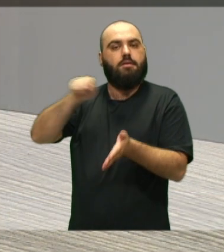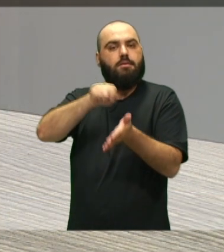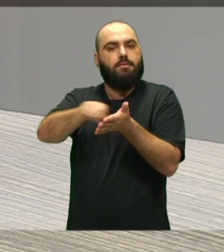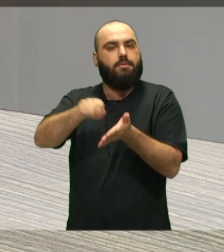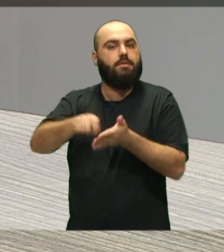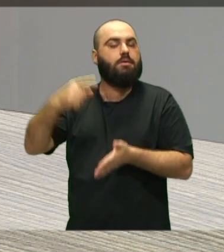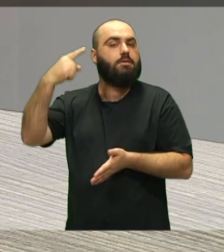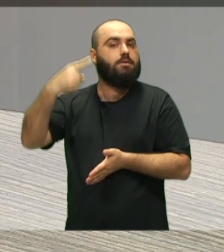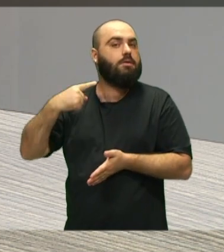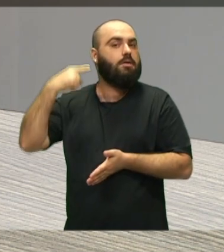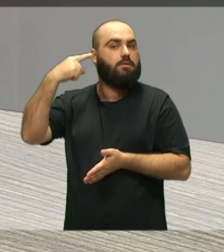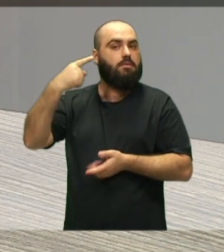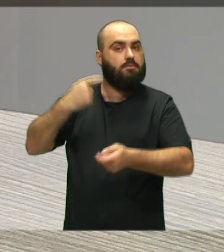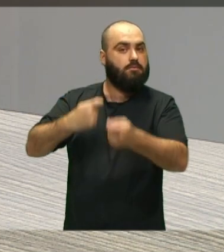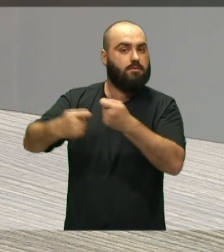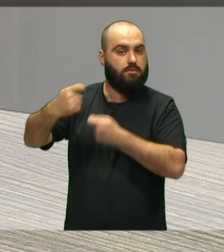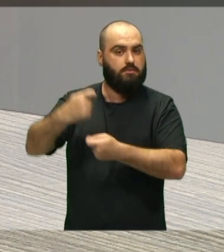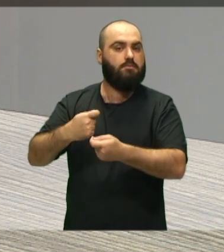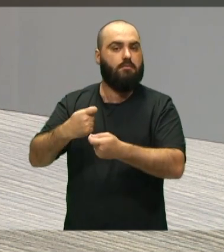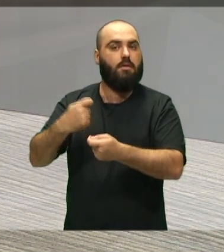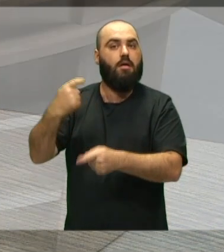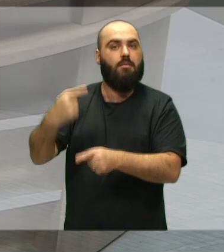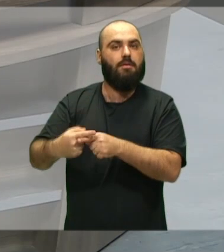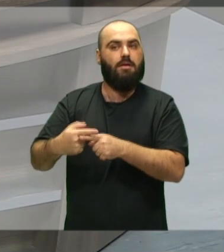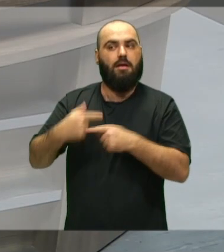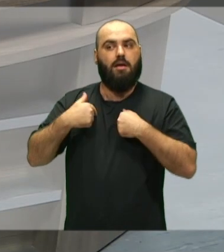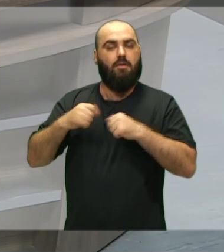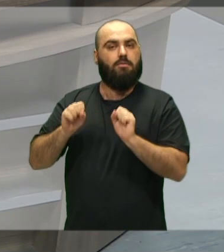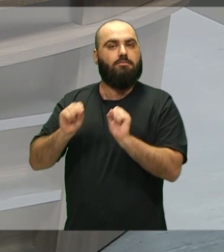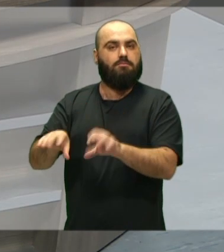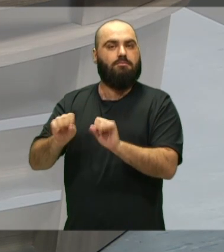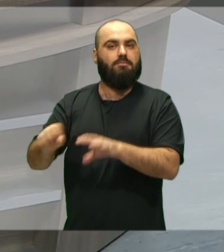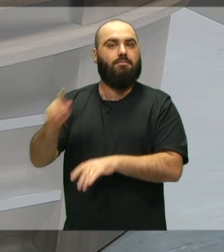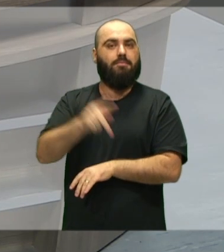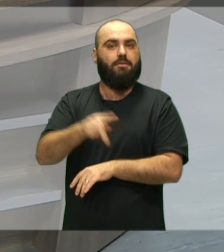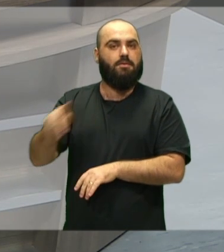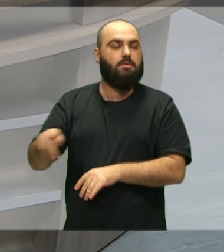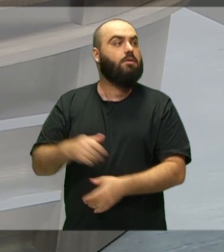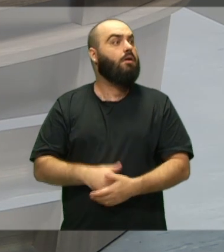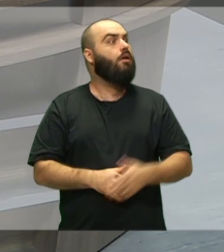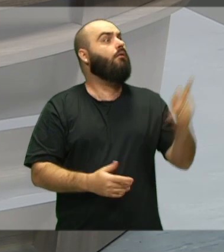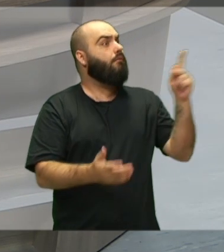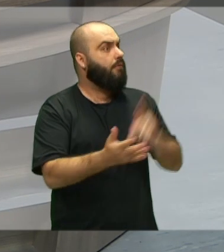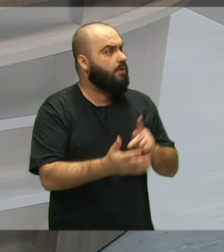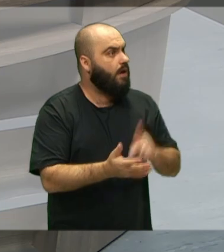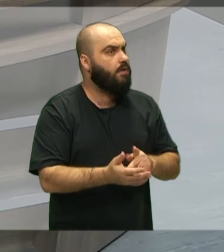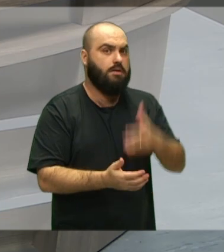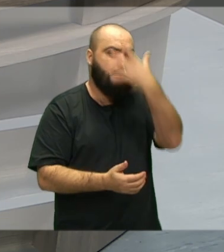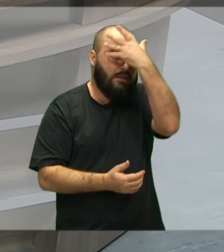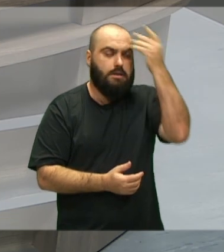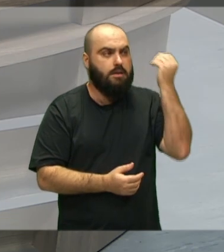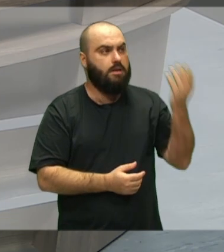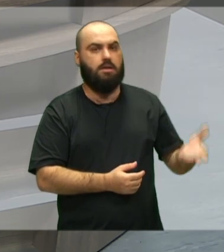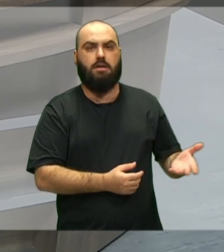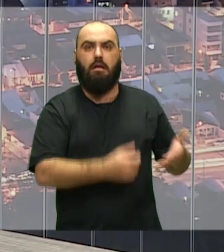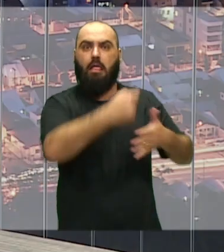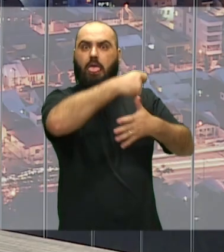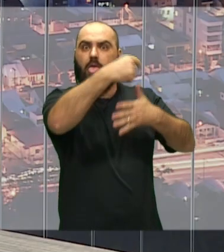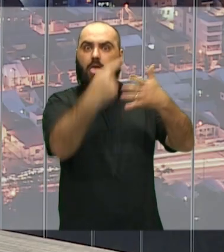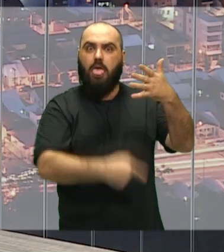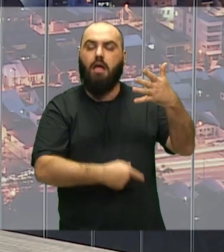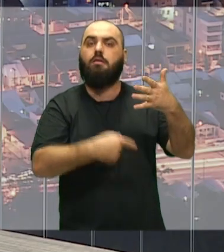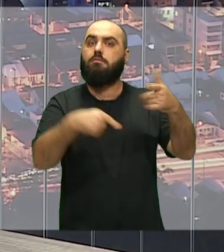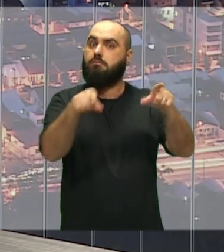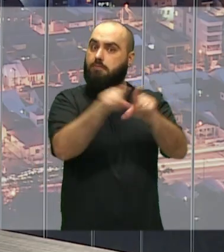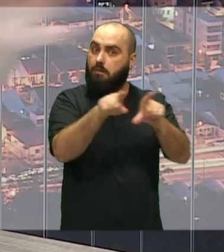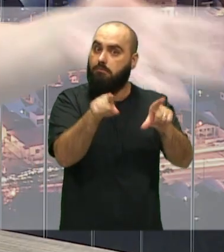administrativo também tem um reflexo, porque eu dou aula de direito administrativo. Pois isso a gente nem falou, né? Tu ainda,